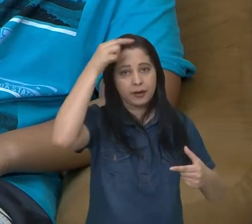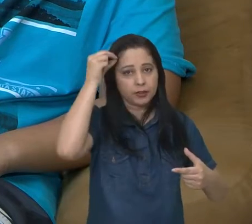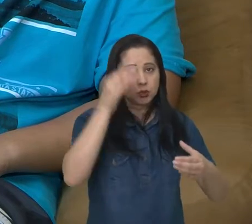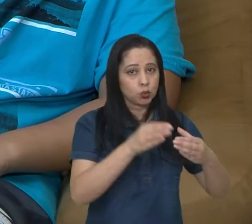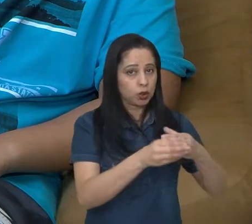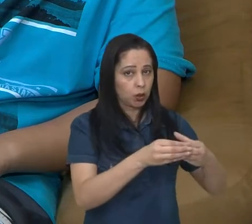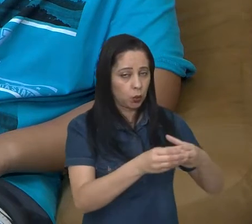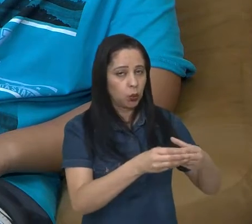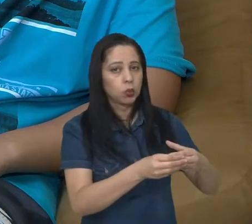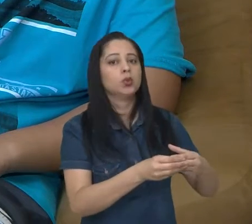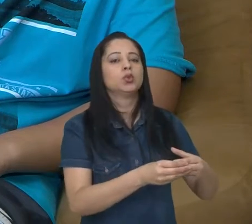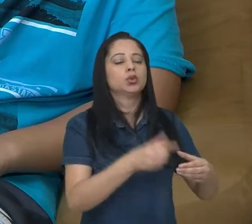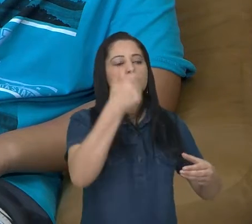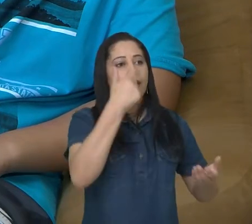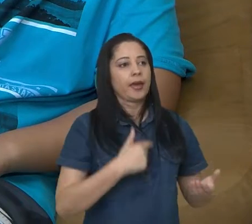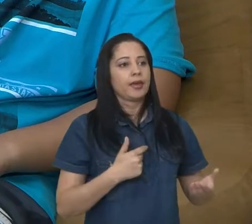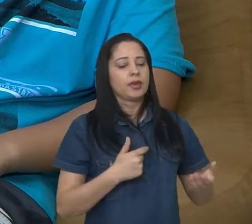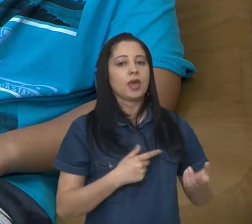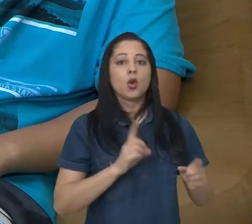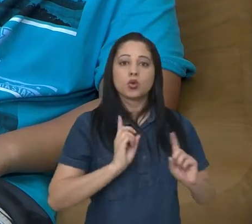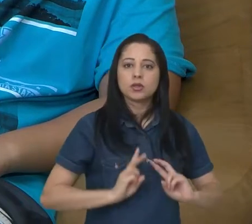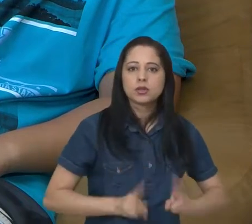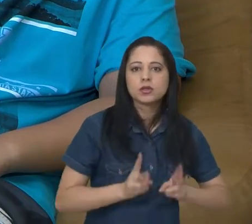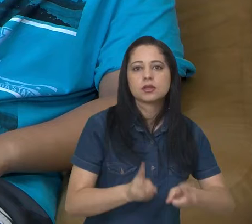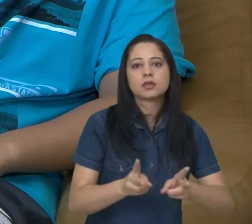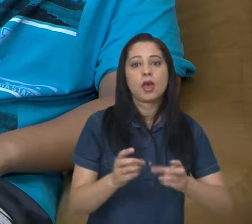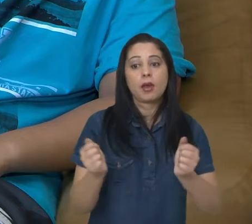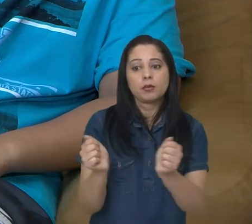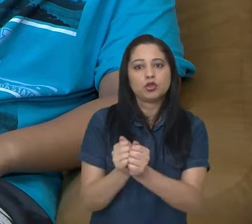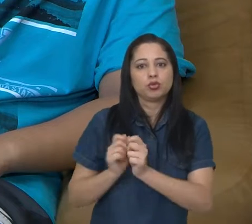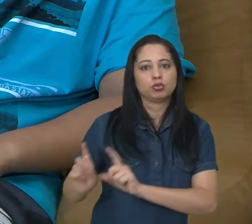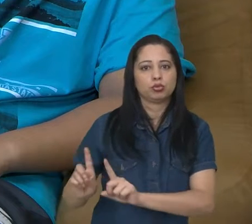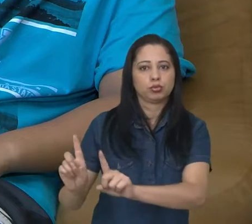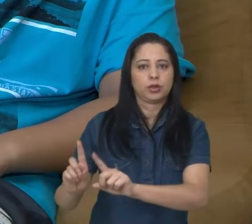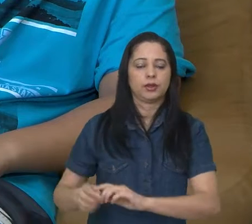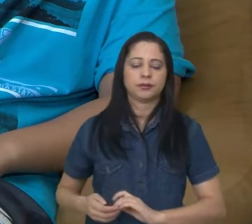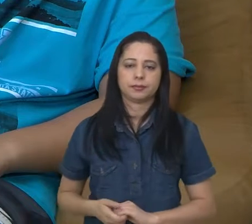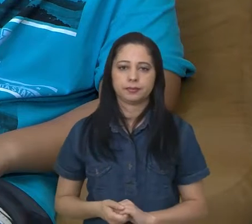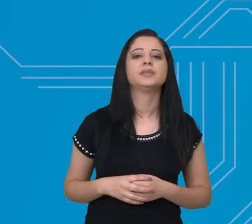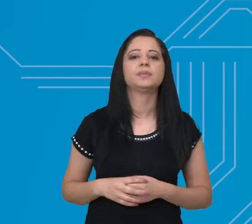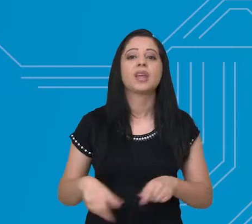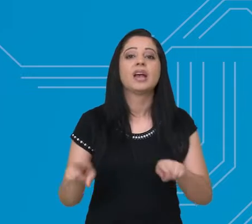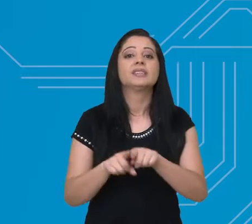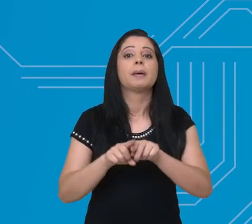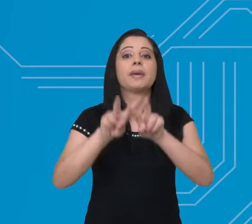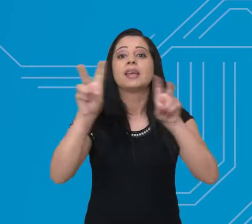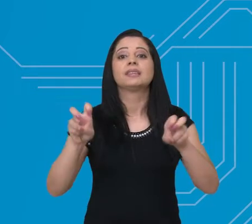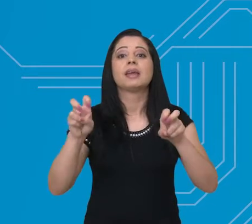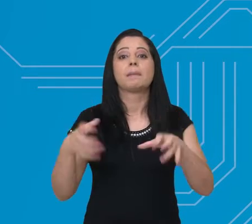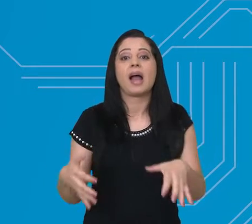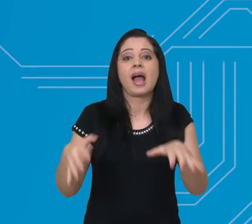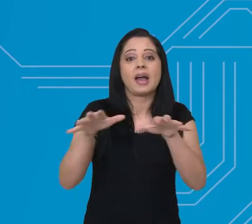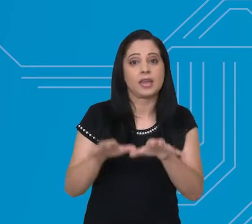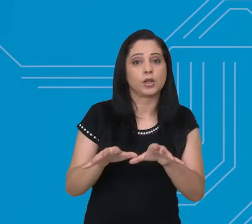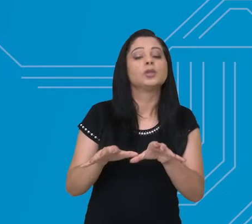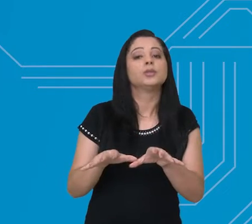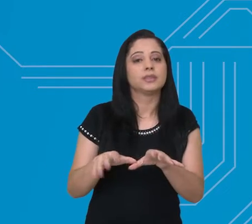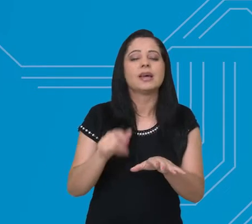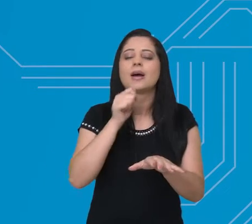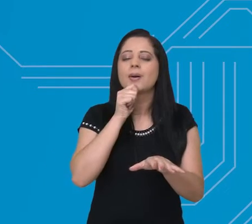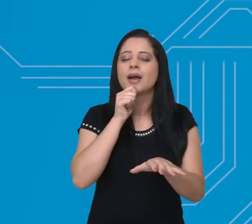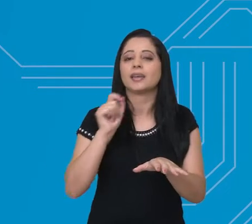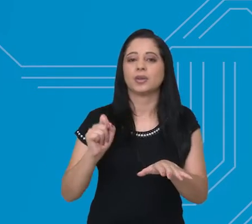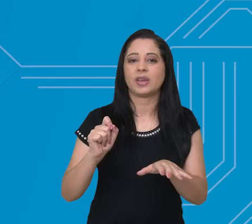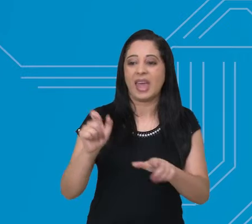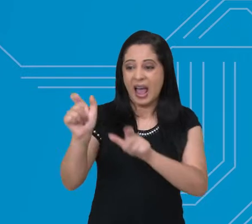é concursada da Prefeitura do Estado, então aí eu tive que acompanhar ele. E ainda falando de inclusão, um